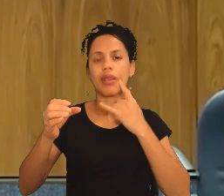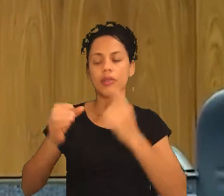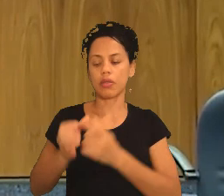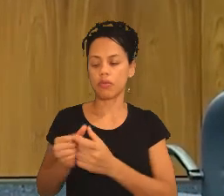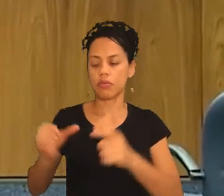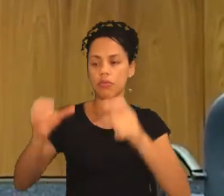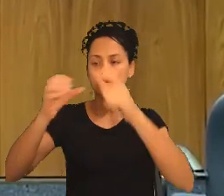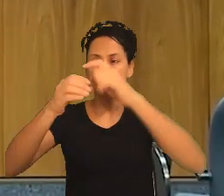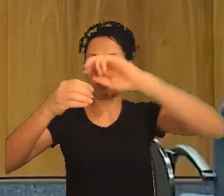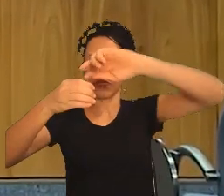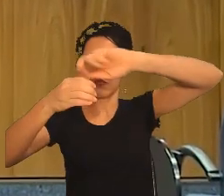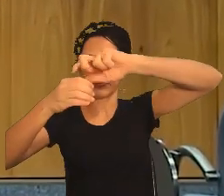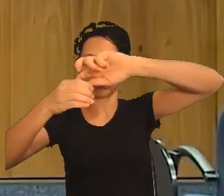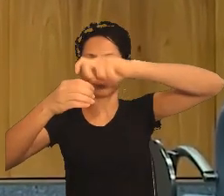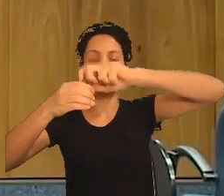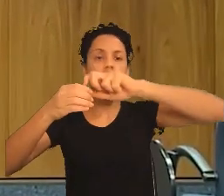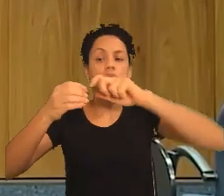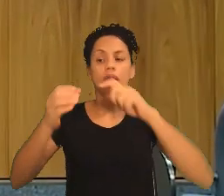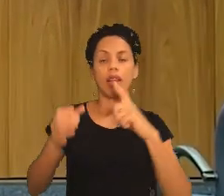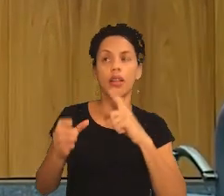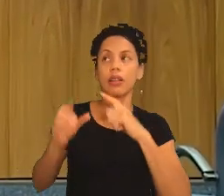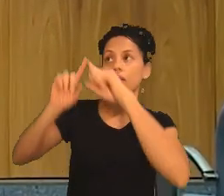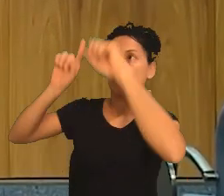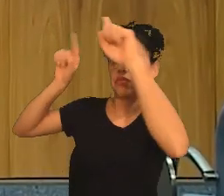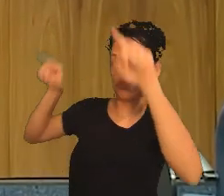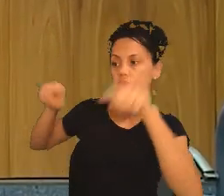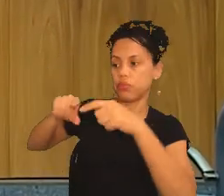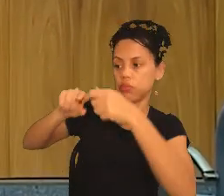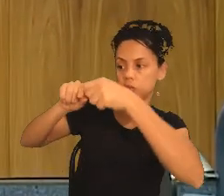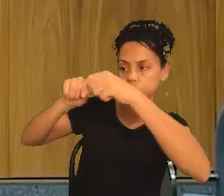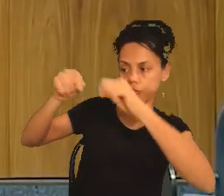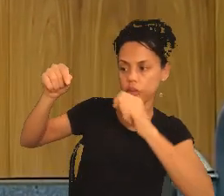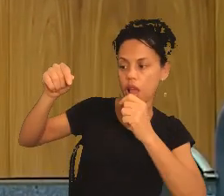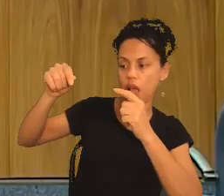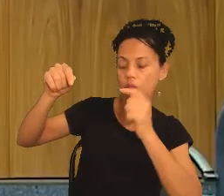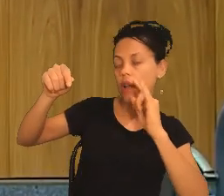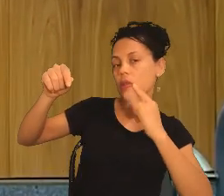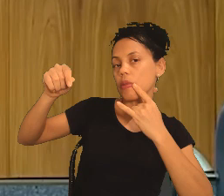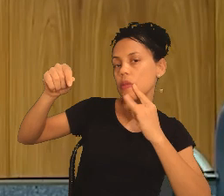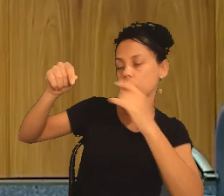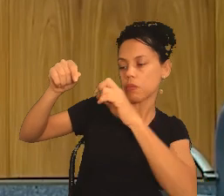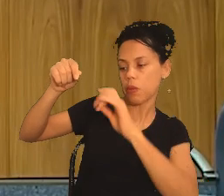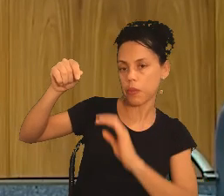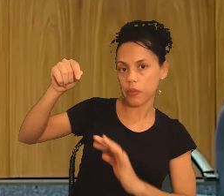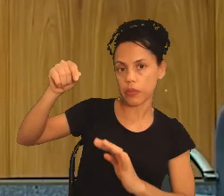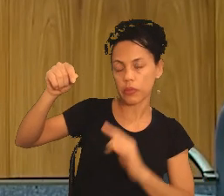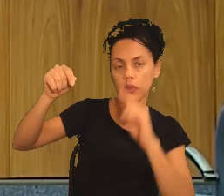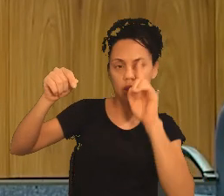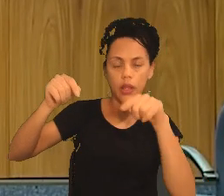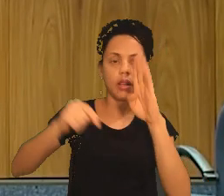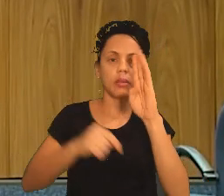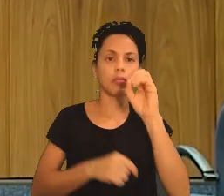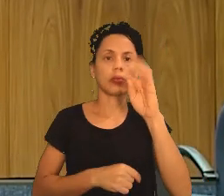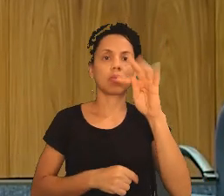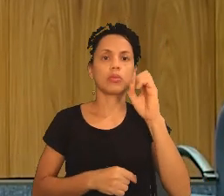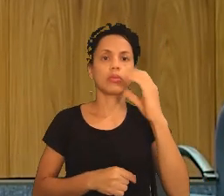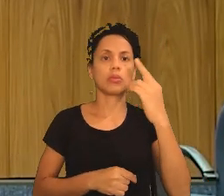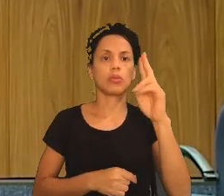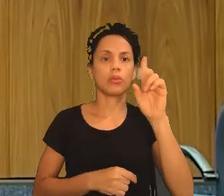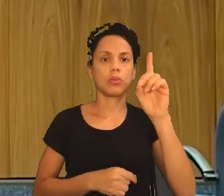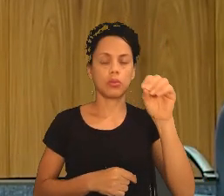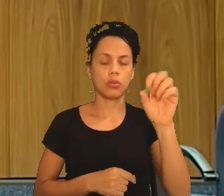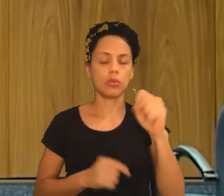que é aquela rolha de fechar barril de cachaça, né? Um termo pejorativo que eles designavam o nosso povo.